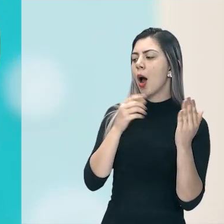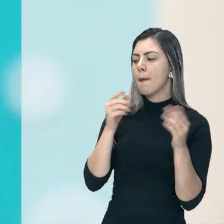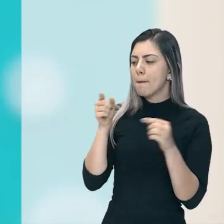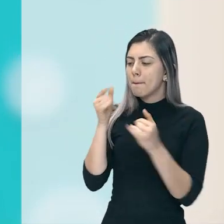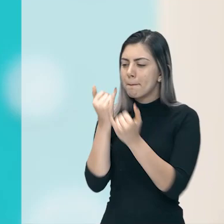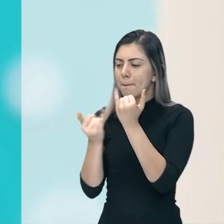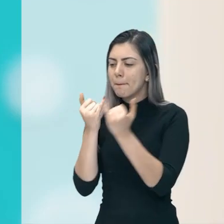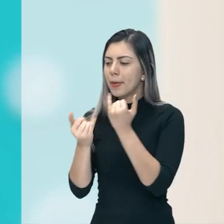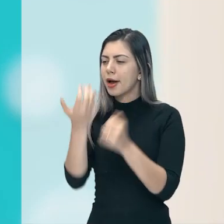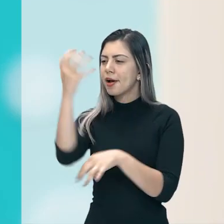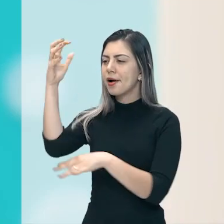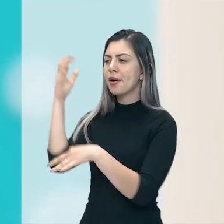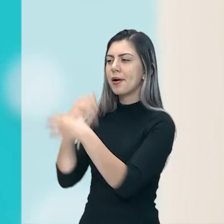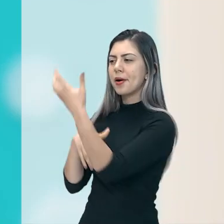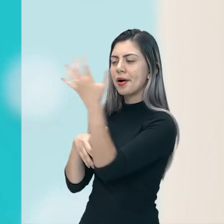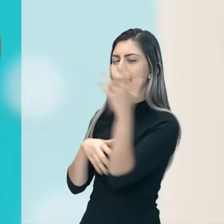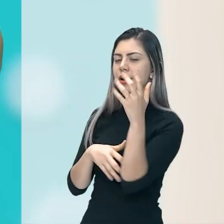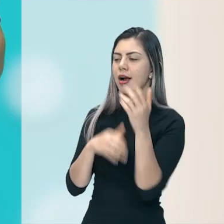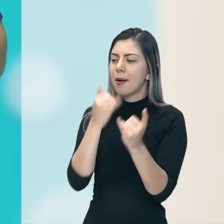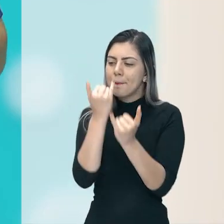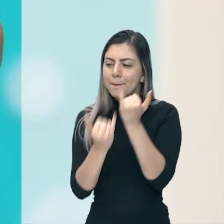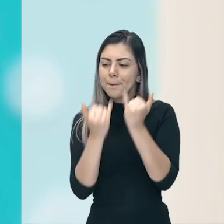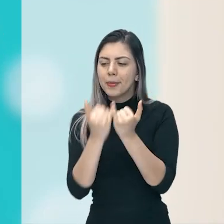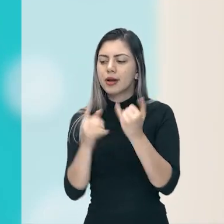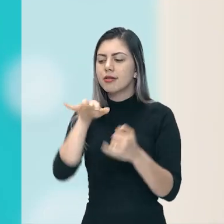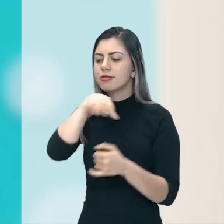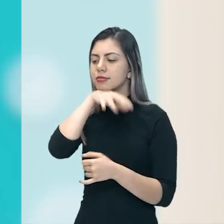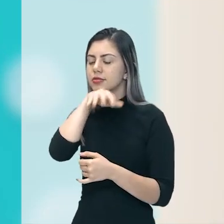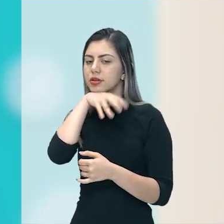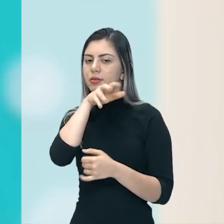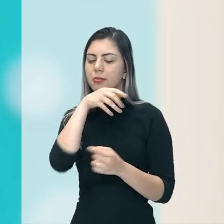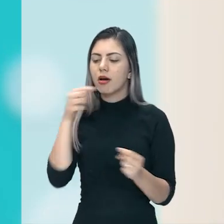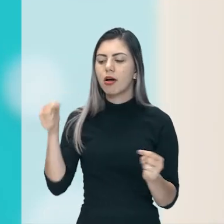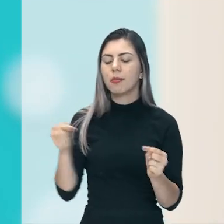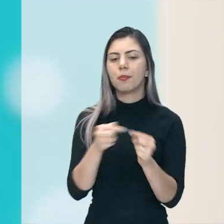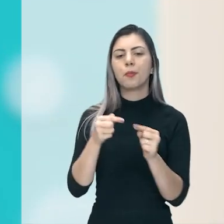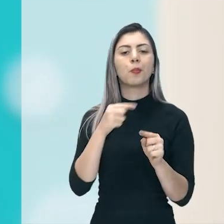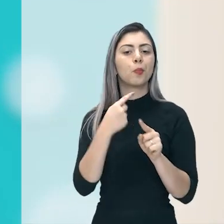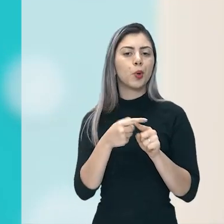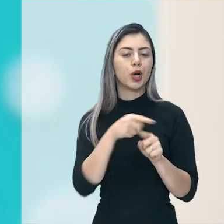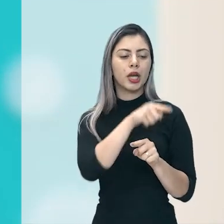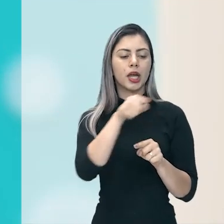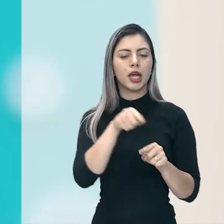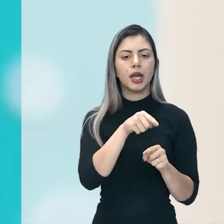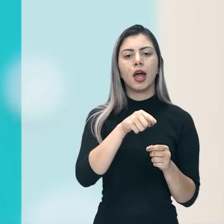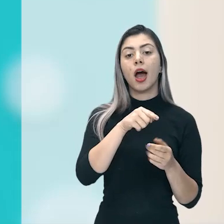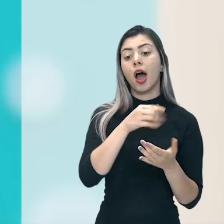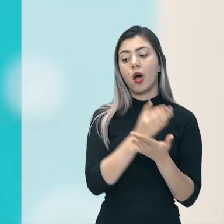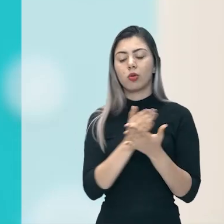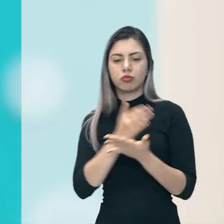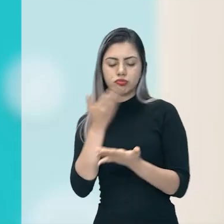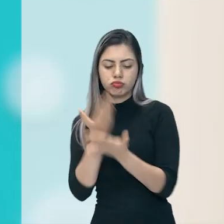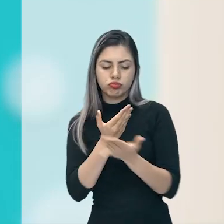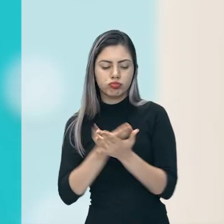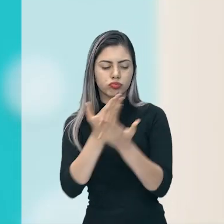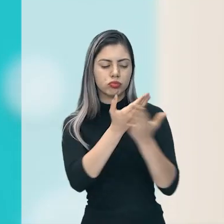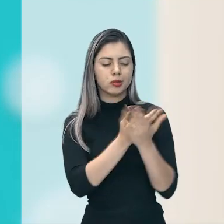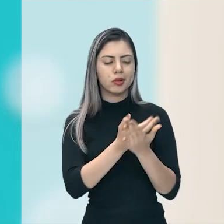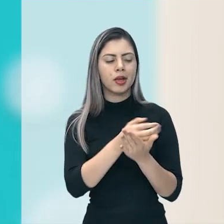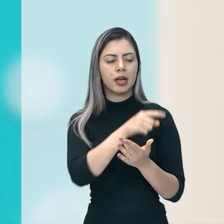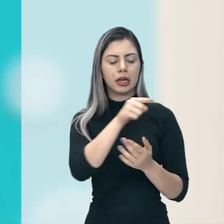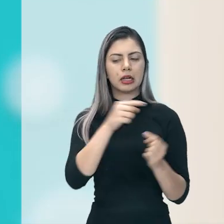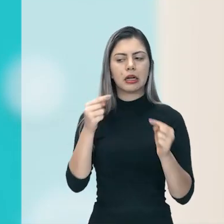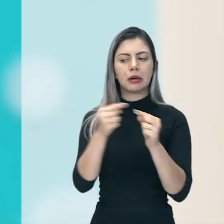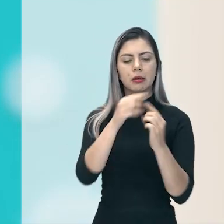da natureza, mais próximo dos animais, para retratar, porque também alguns estudiosos afirmam que era como se